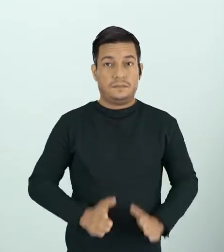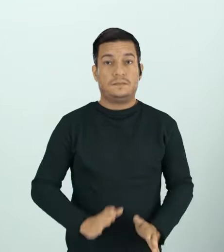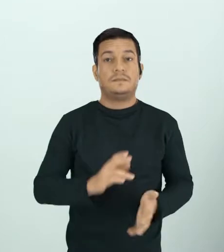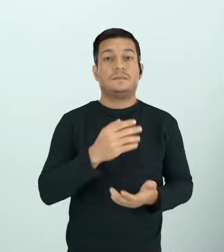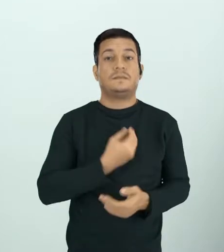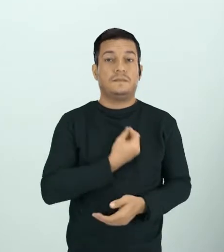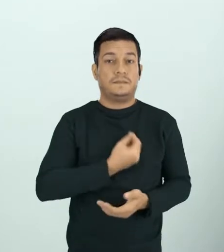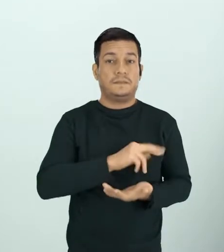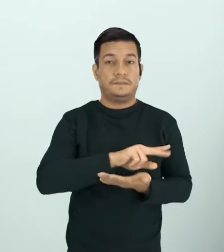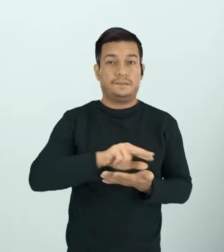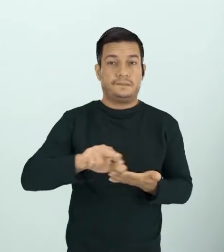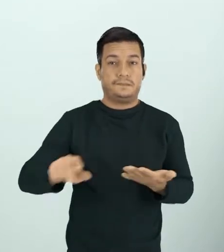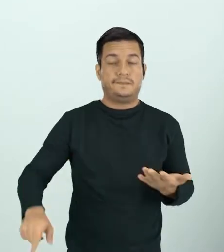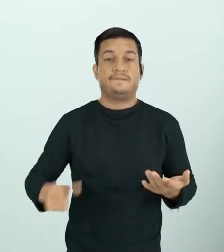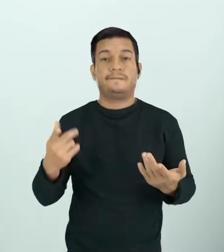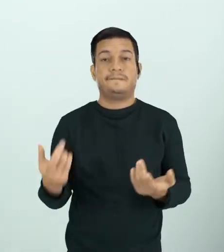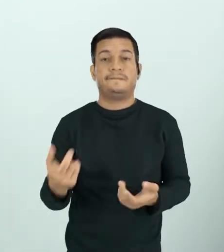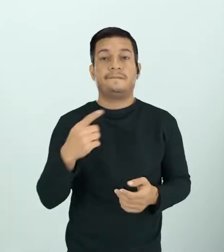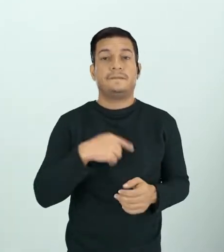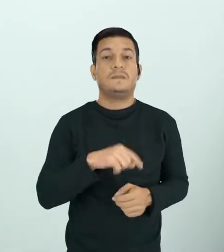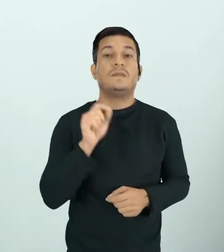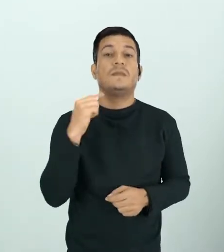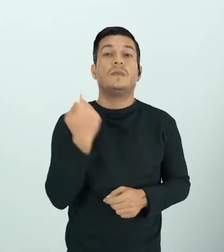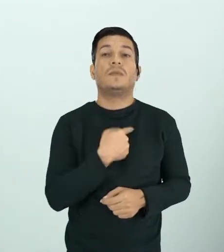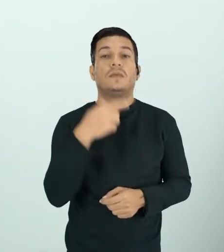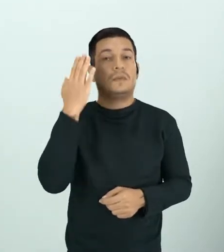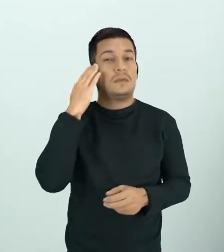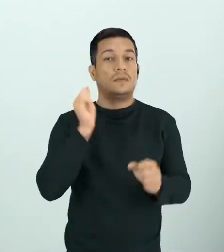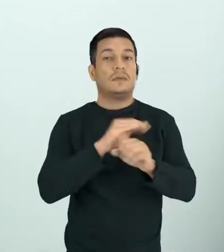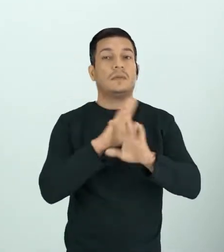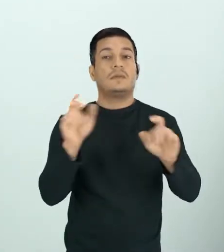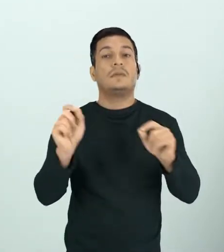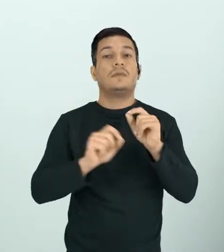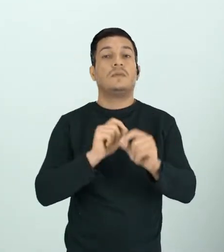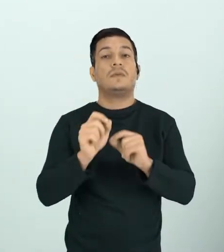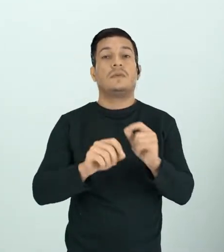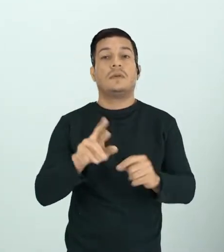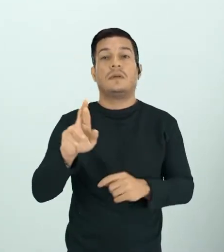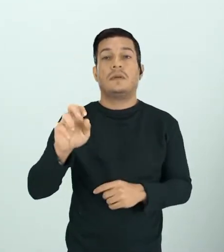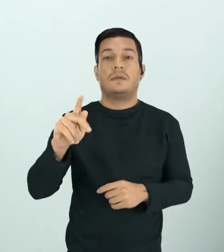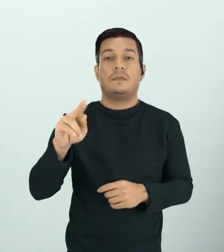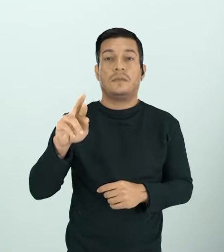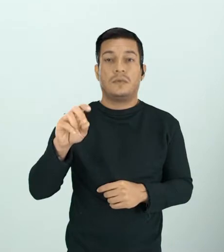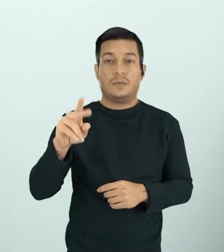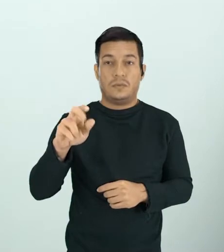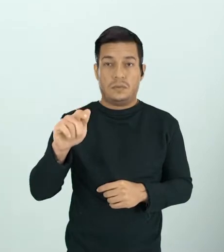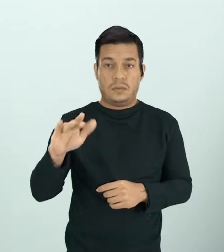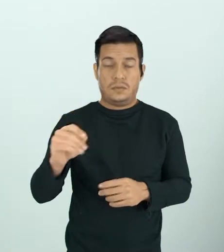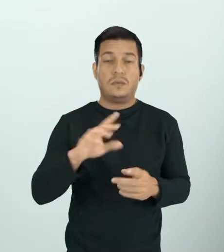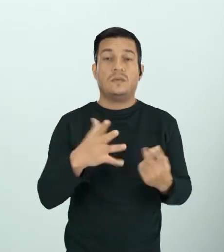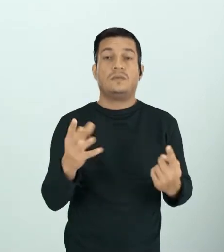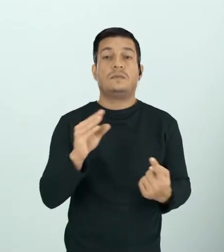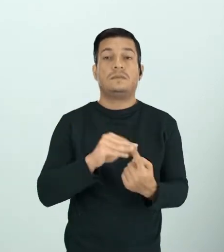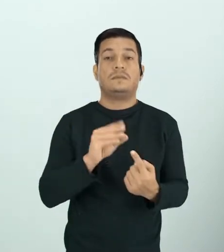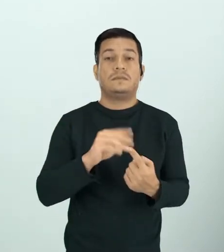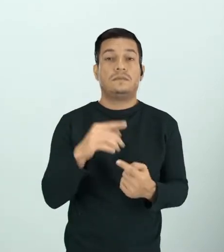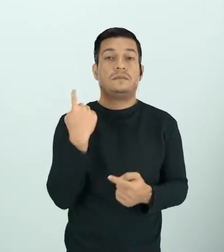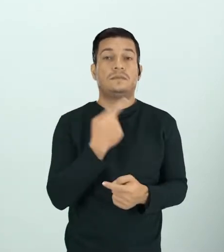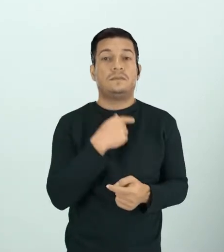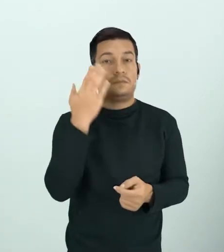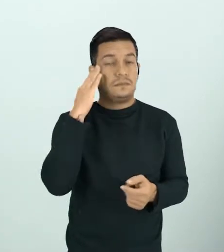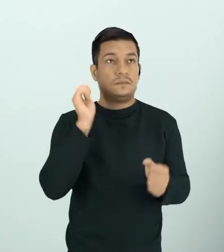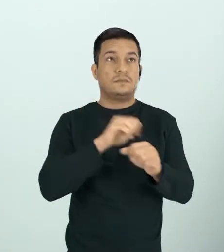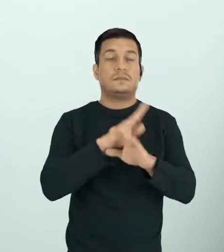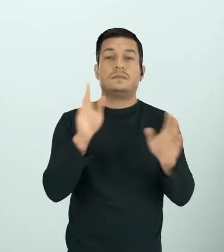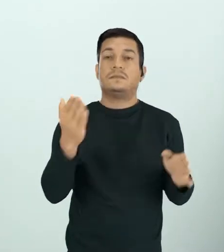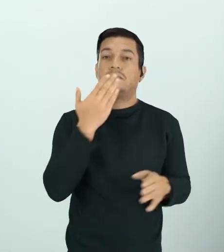vivos. Nós vamos entender nessa aula o que é reprodução, qual é a sua finalidade, nós vamos entender os